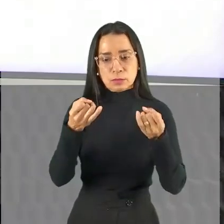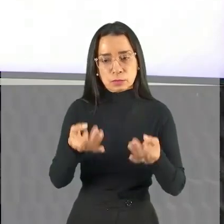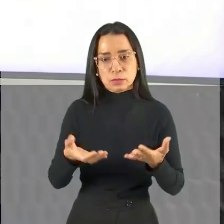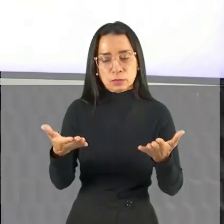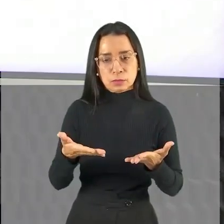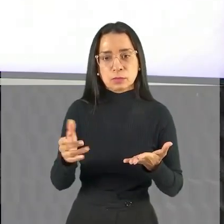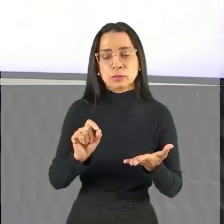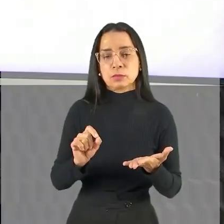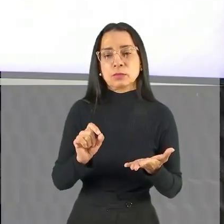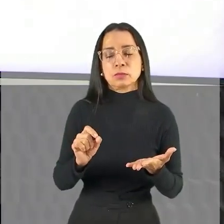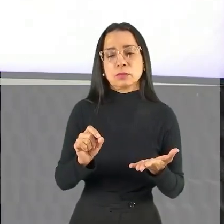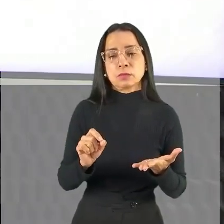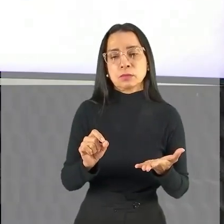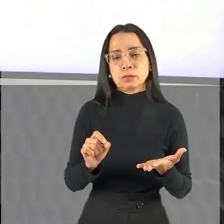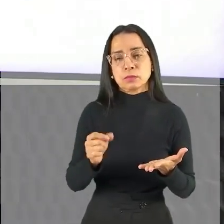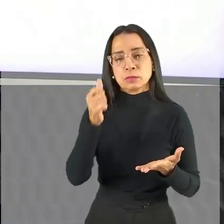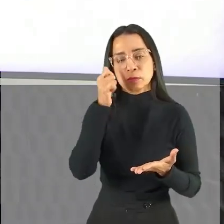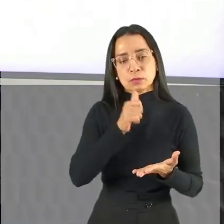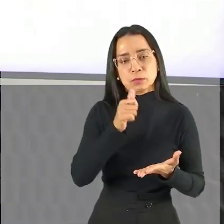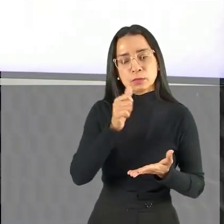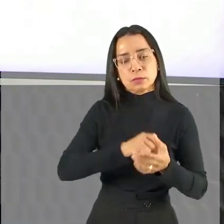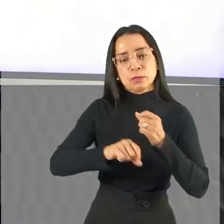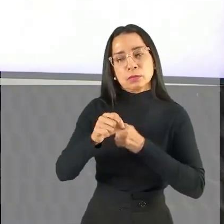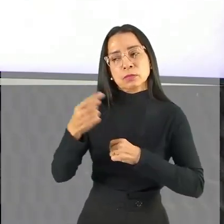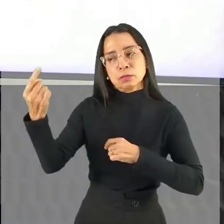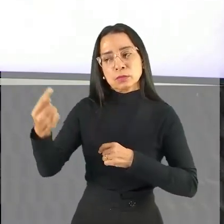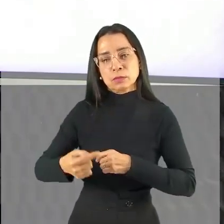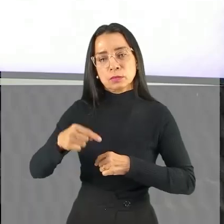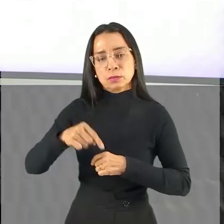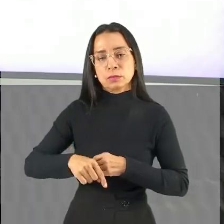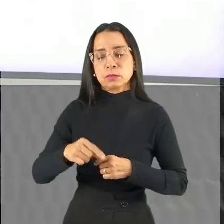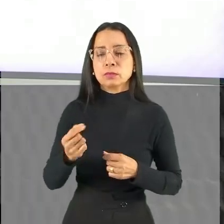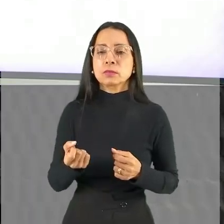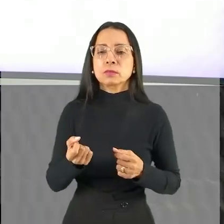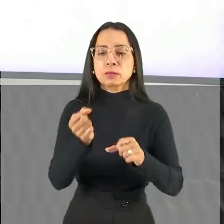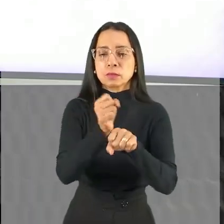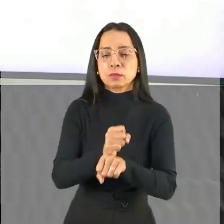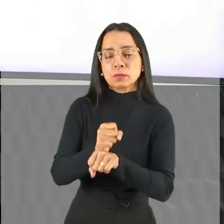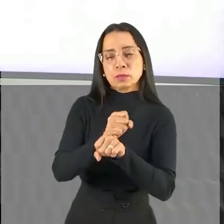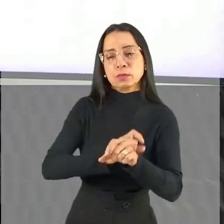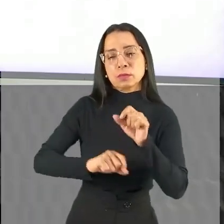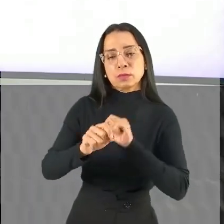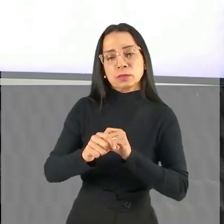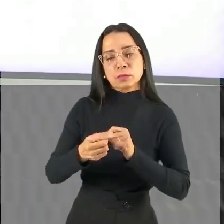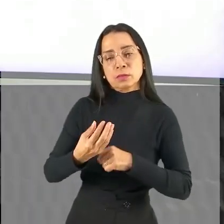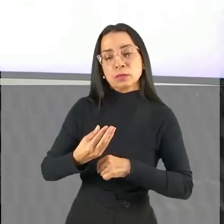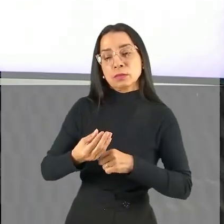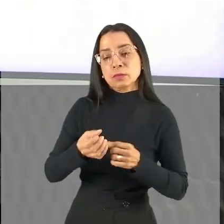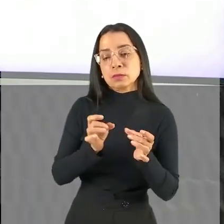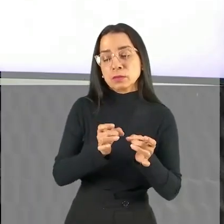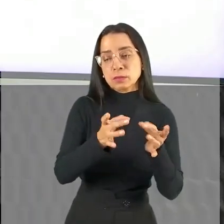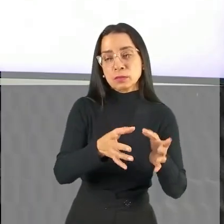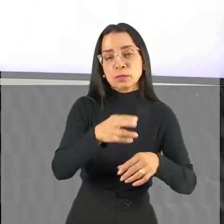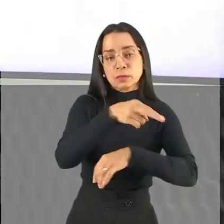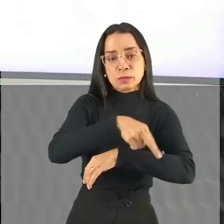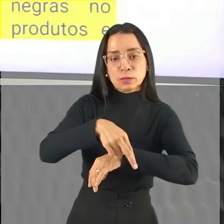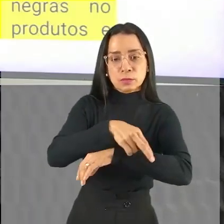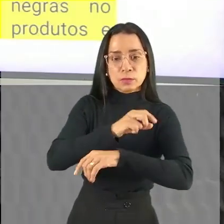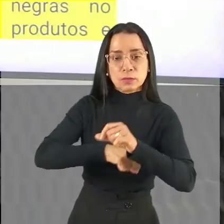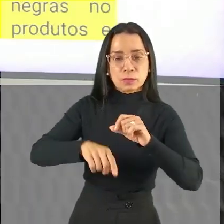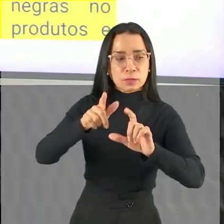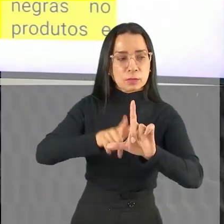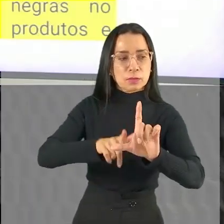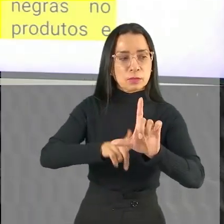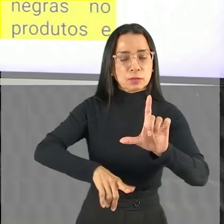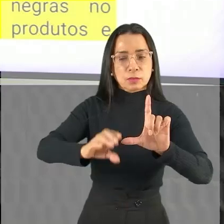aqui, né, que as mulheres que vieram para cá escravizadas, elas vendiam na rua. Então, a resposta a essa questão é a